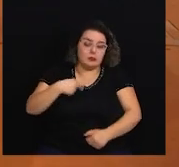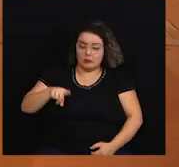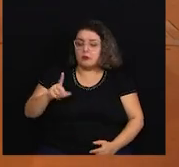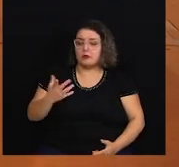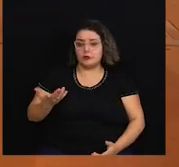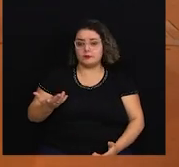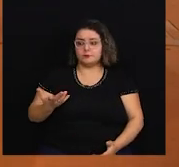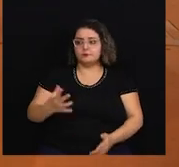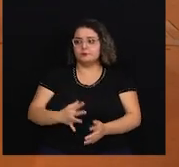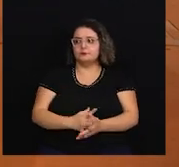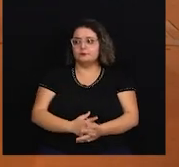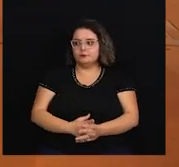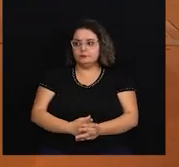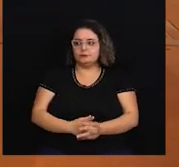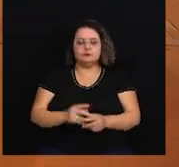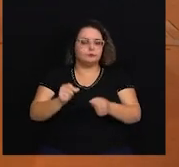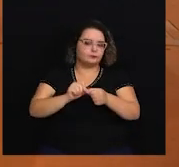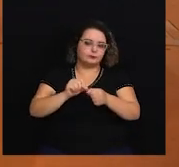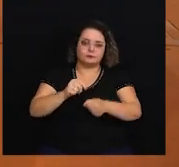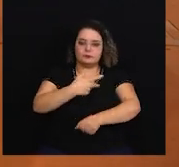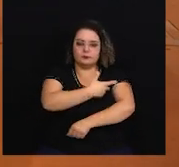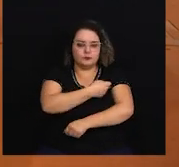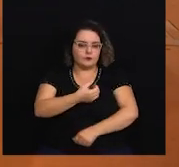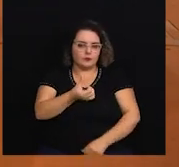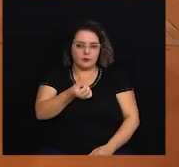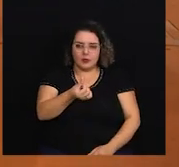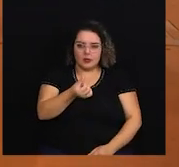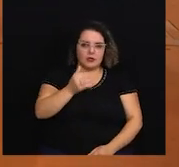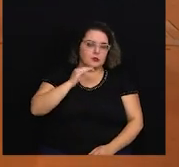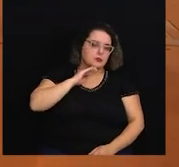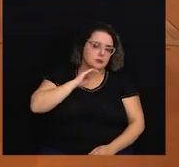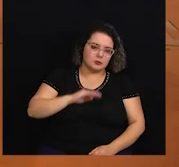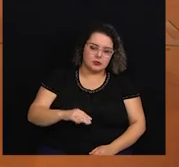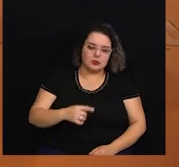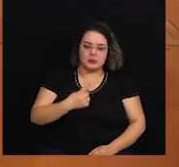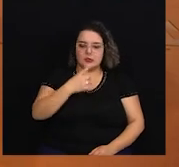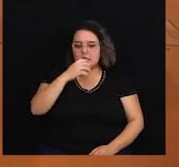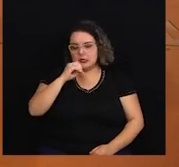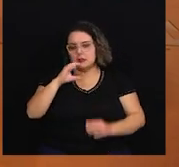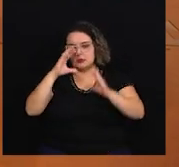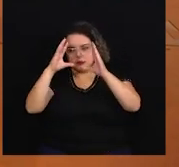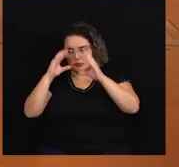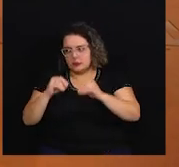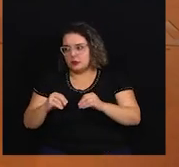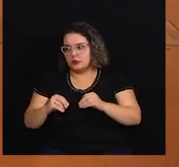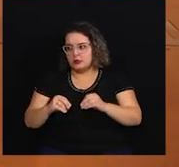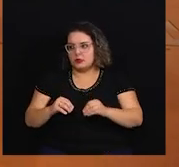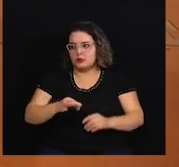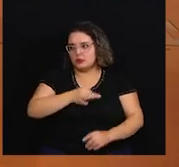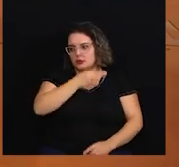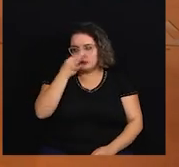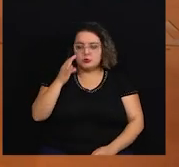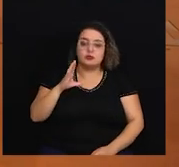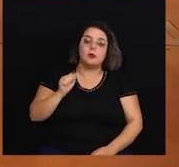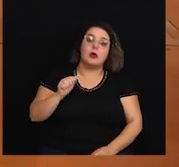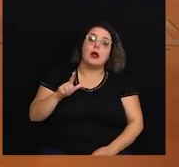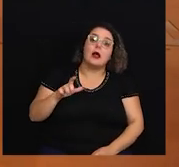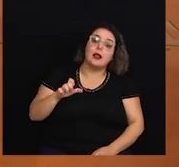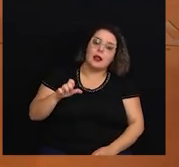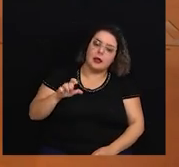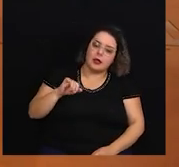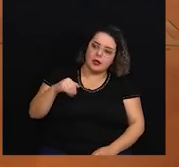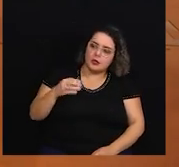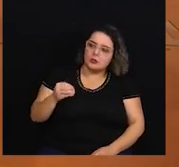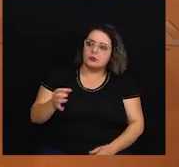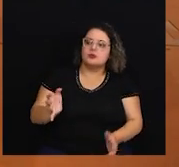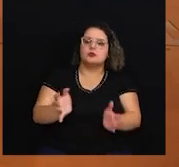aí quando eu for aí fiz o exame 6 horas da tarde 10 horas da noite sorte que eu cai na equipe do calejo venha